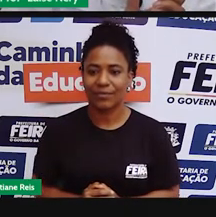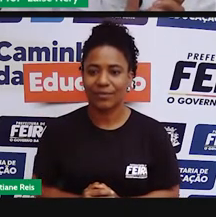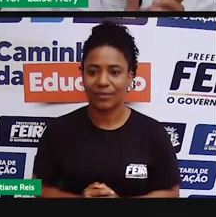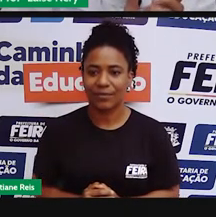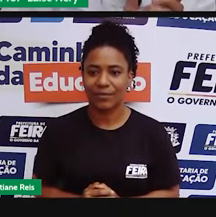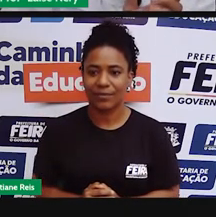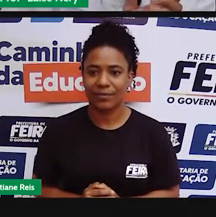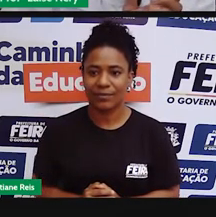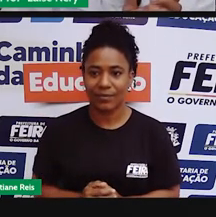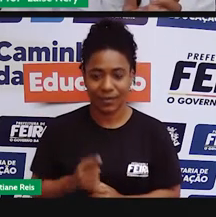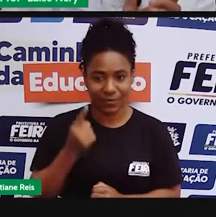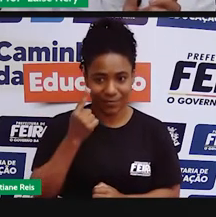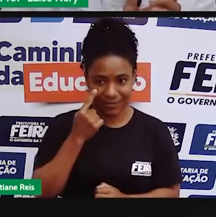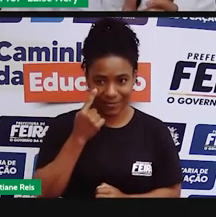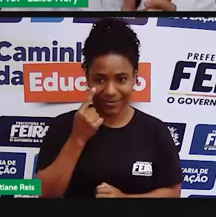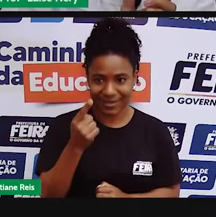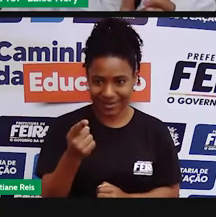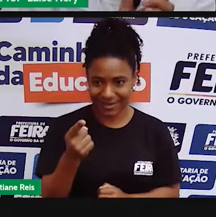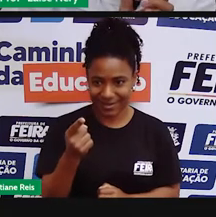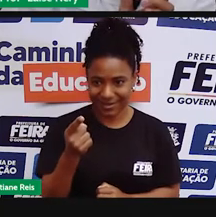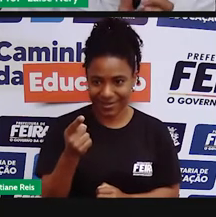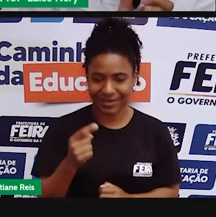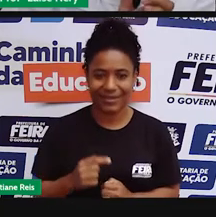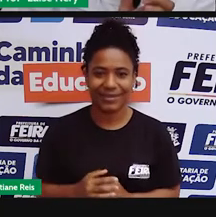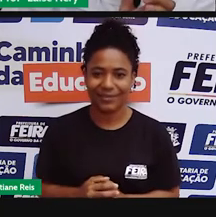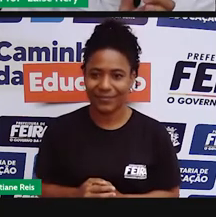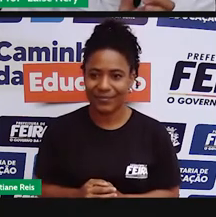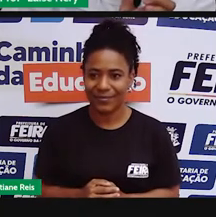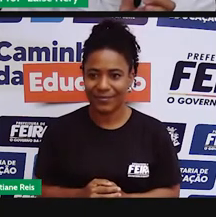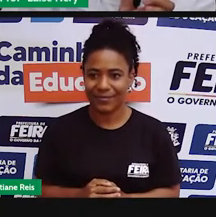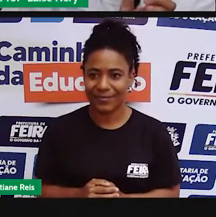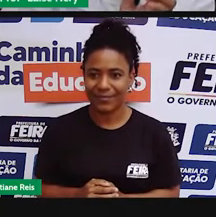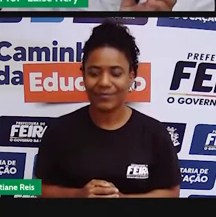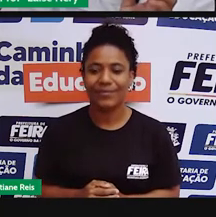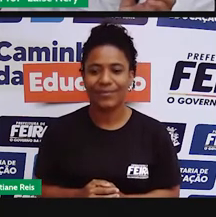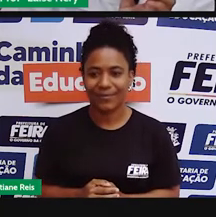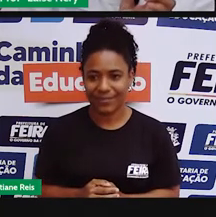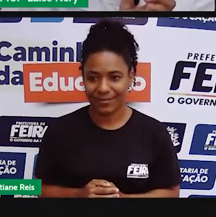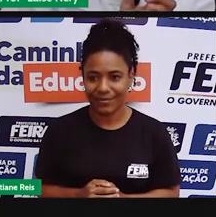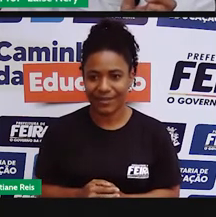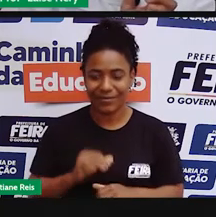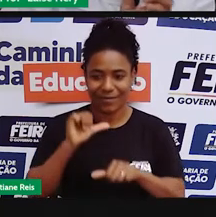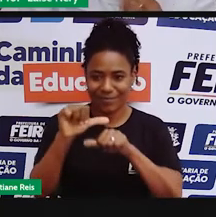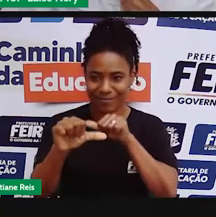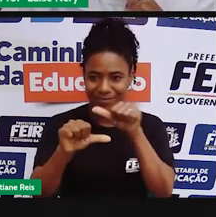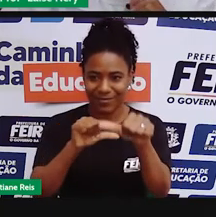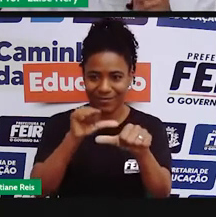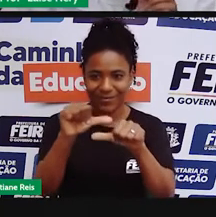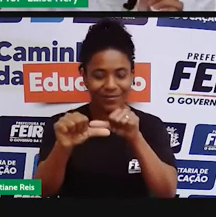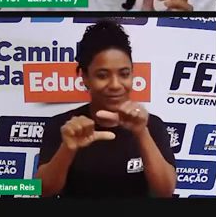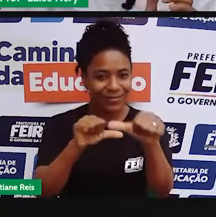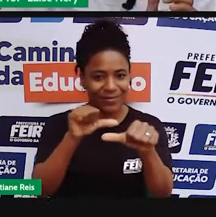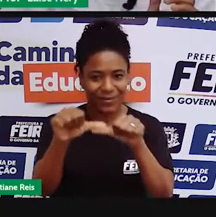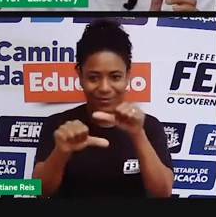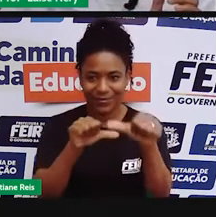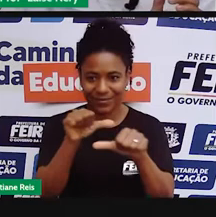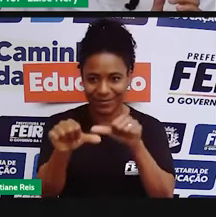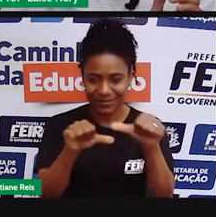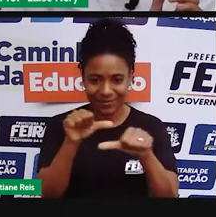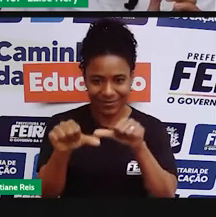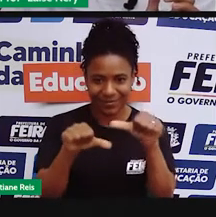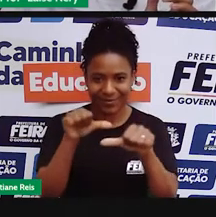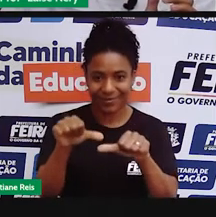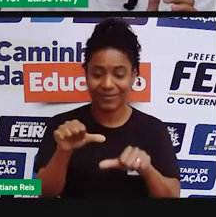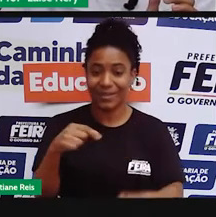Vocês podem perceber aqui, ó, o finalzinho dele vai mudando aqui a forma. Ele passa